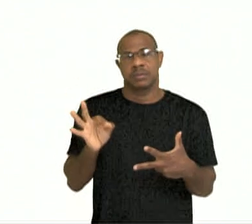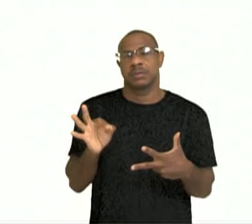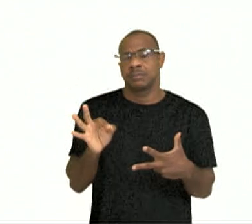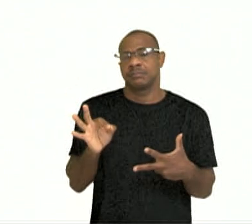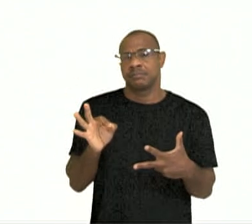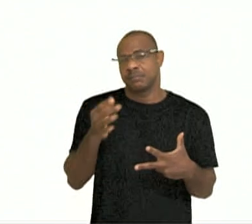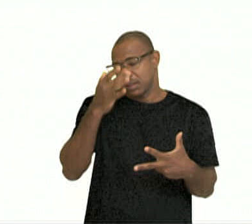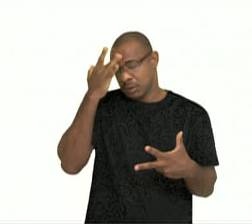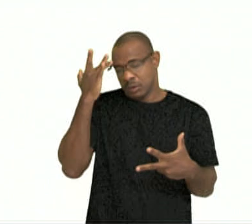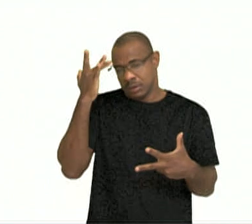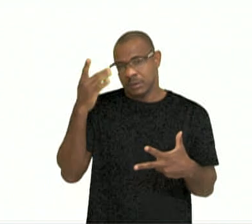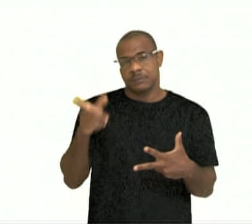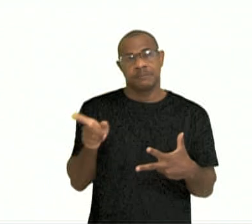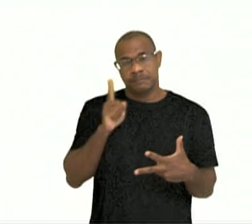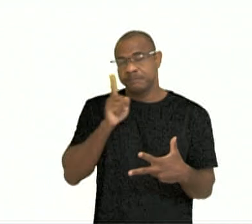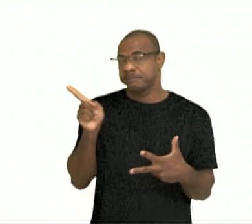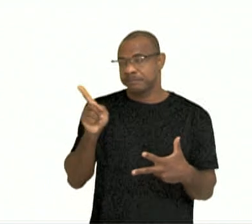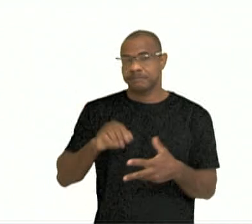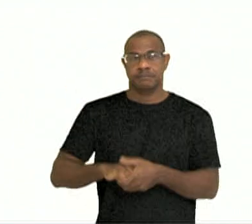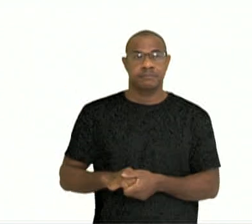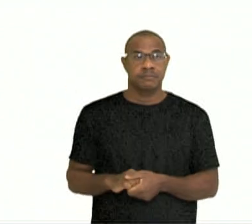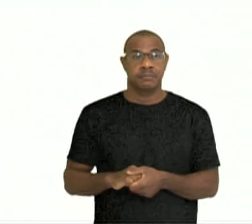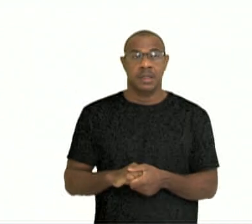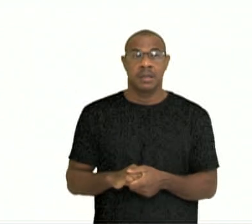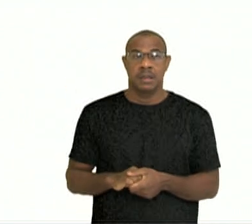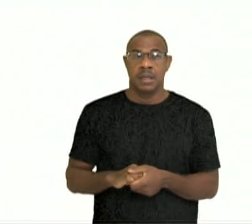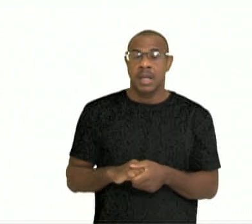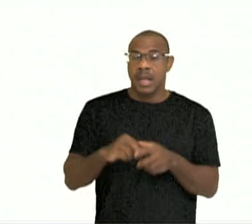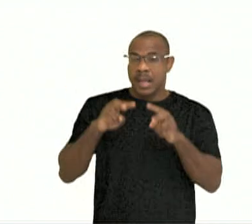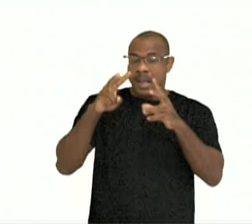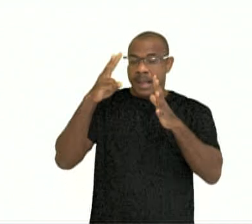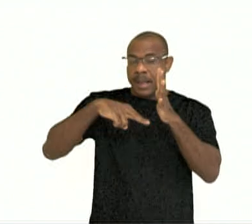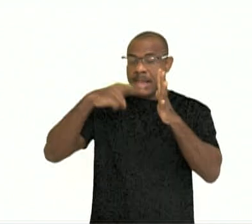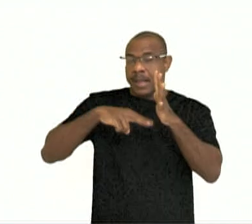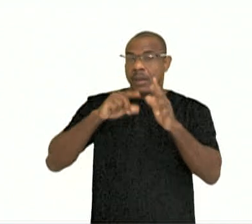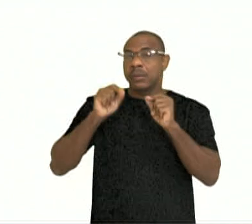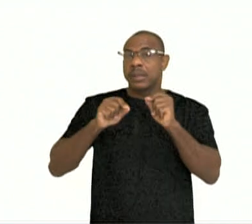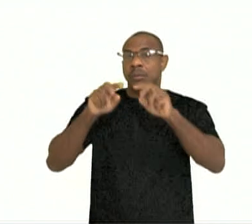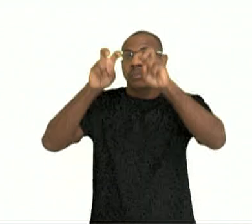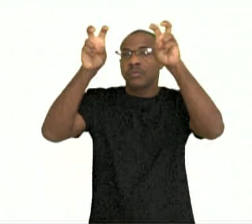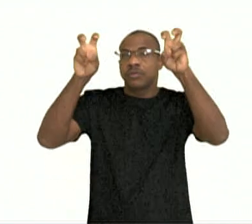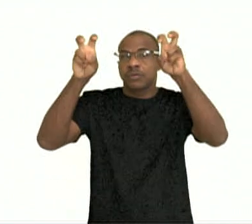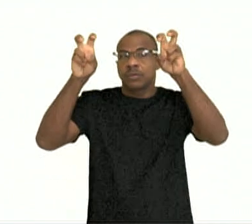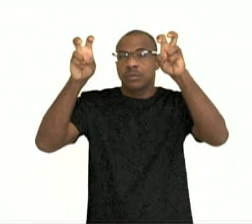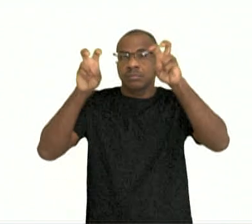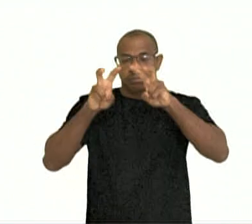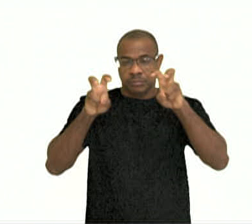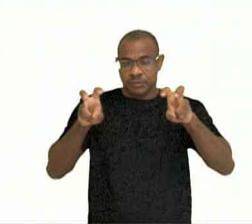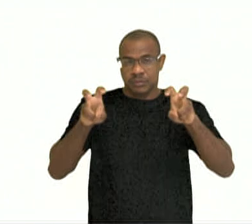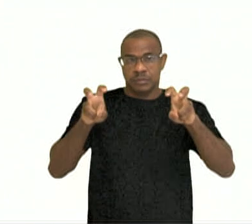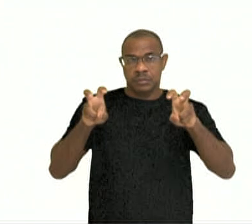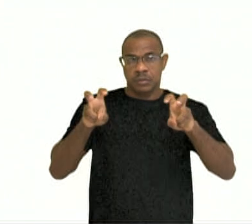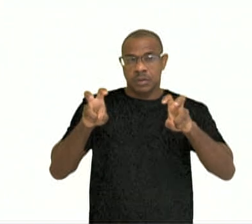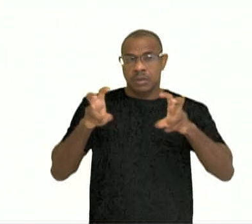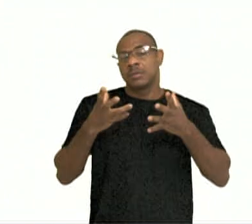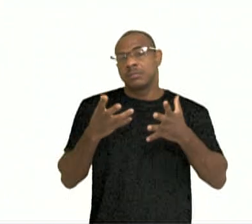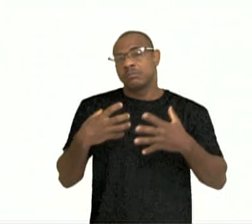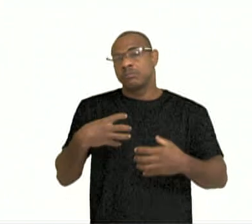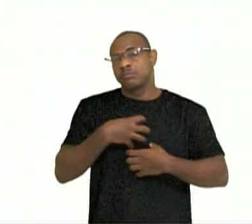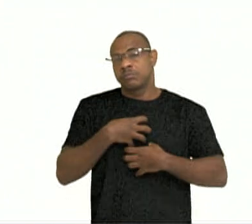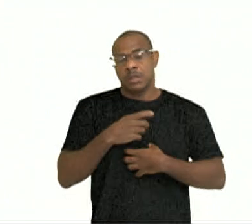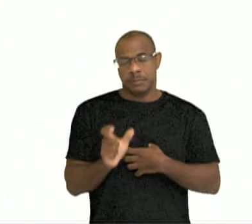Relendo o título e o subtítulo da notícia, deduza o sentido da